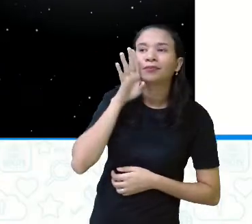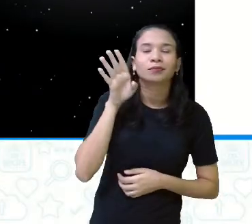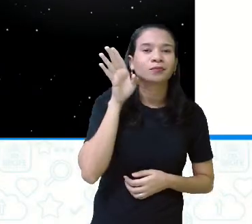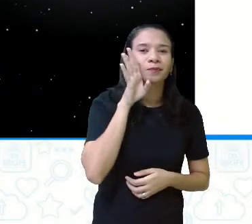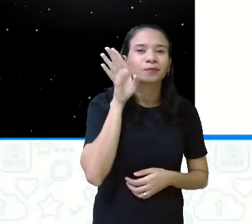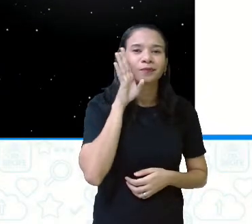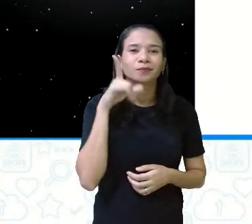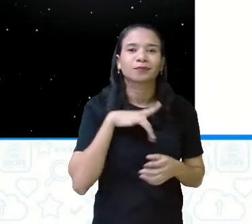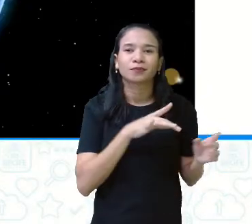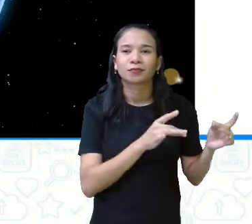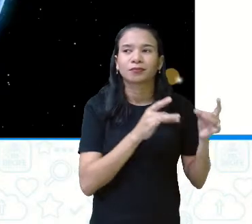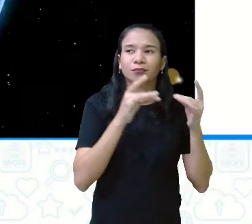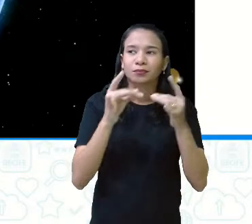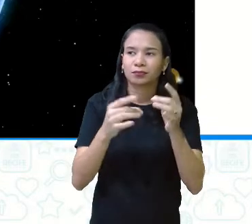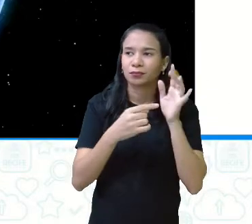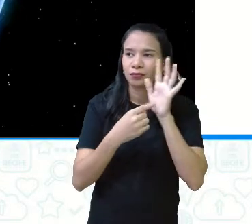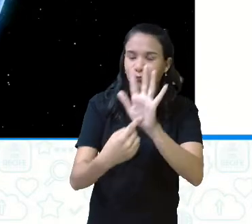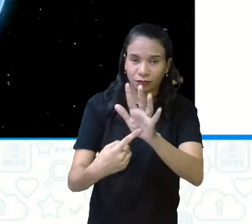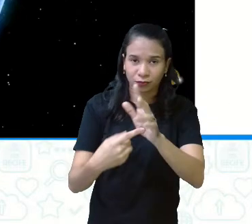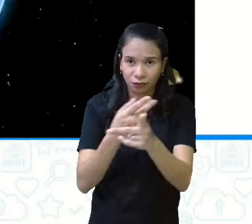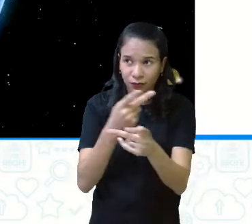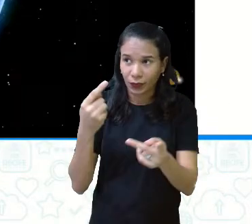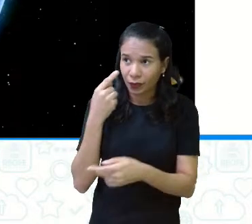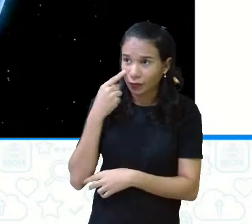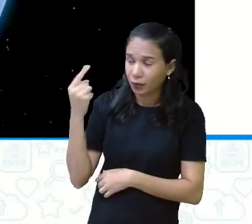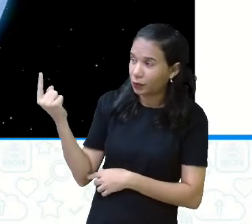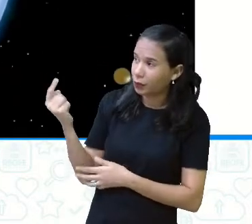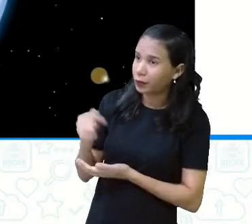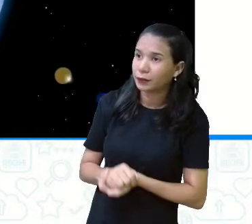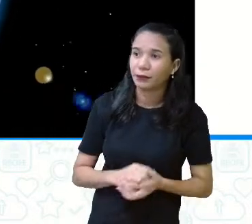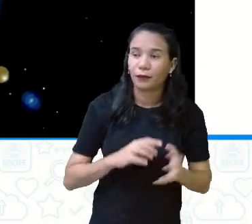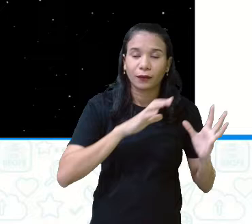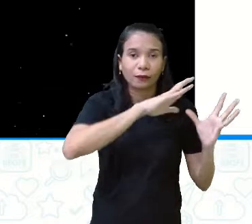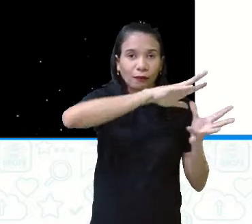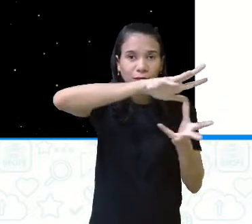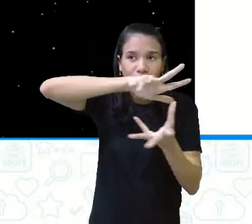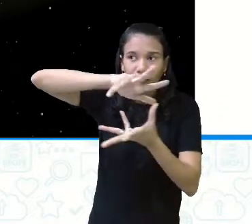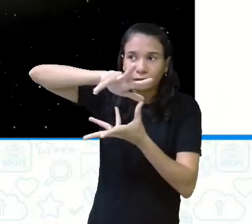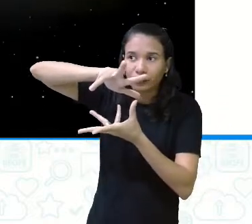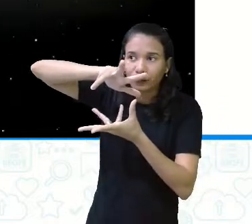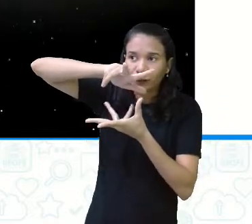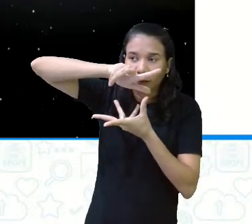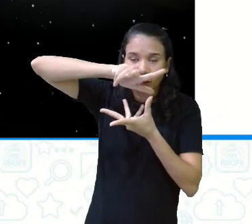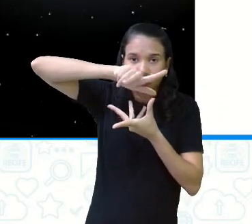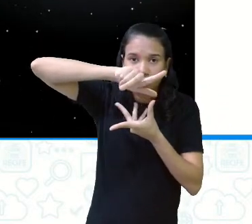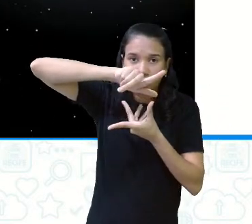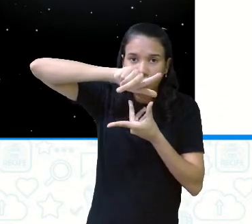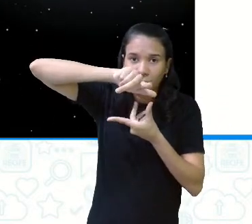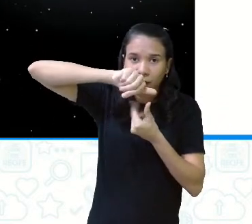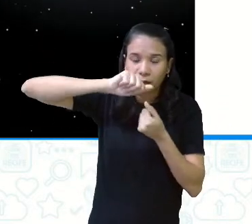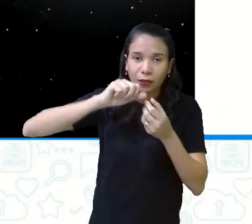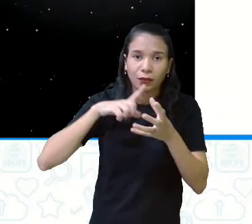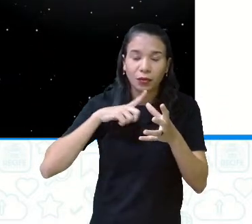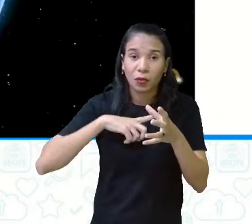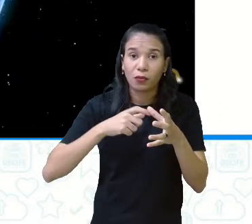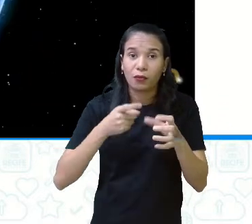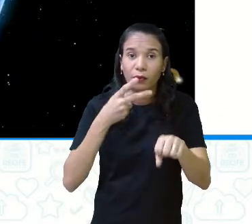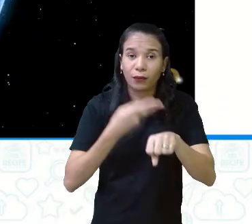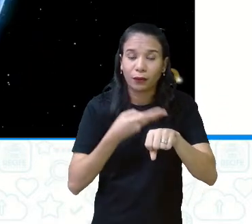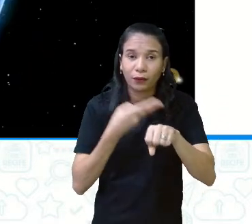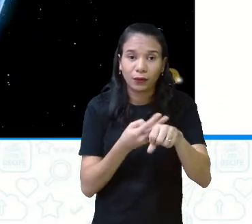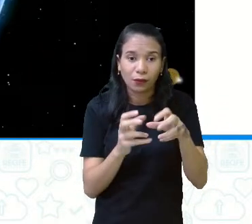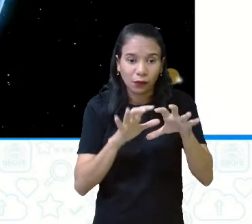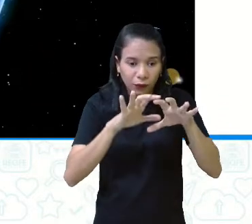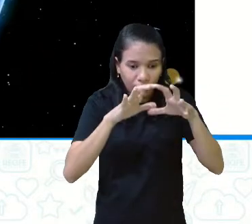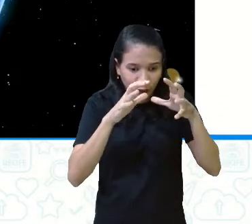e quis trazê-la para vocês. Ela vai iniciar de novo, ó. A Terra está aí. Isso eu acho que chama tubo de ensaio, né? Quando,